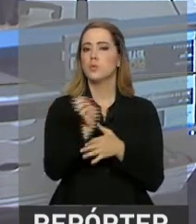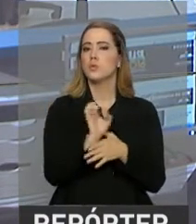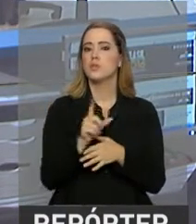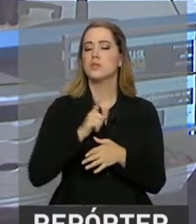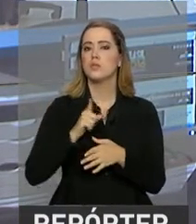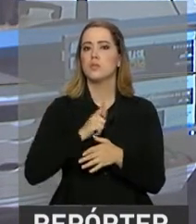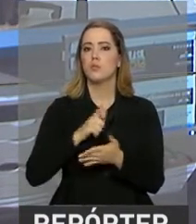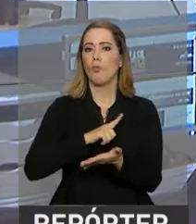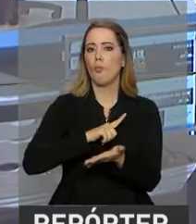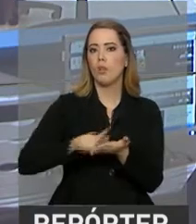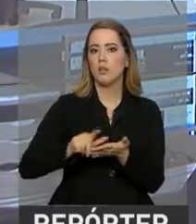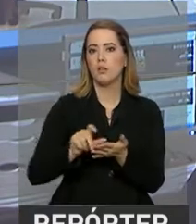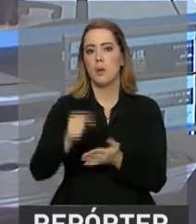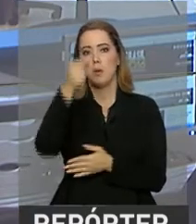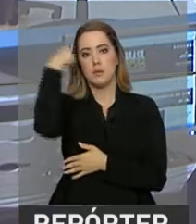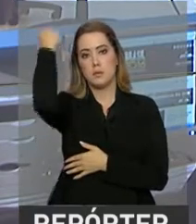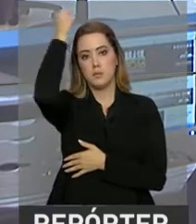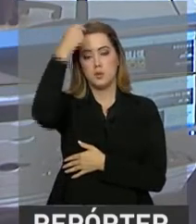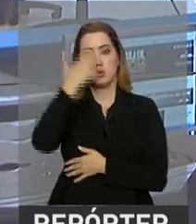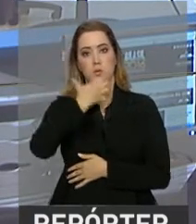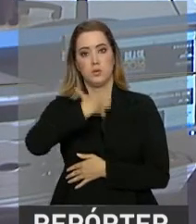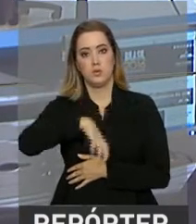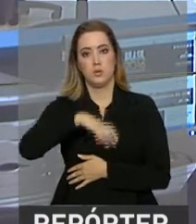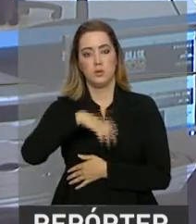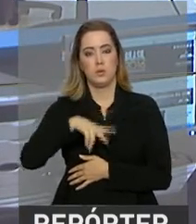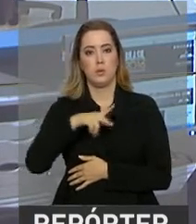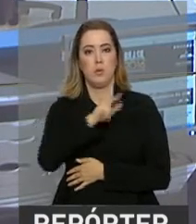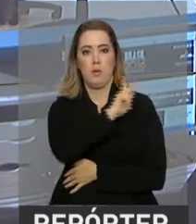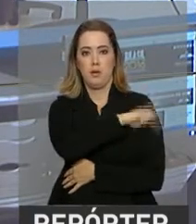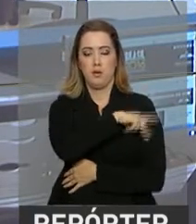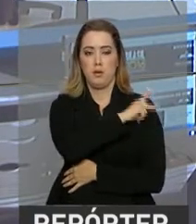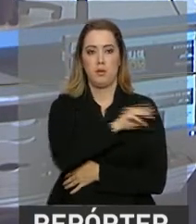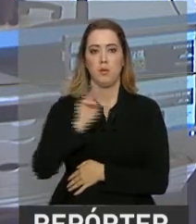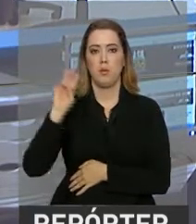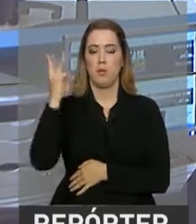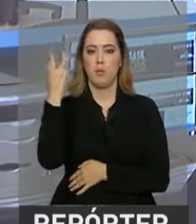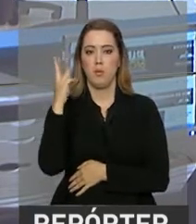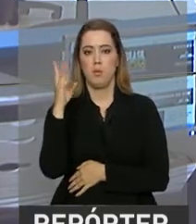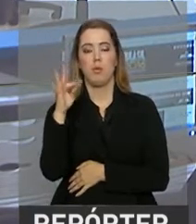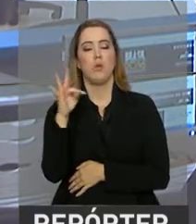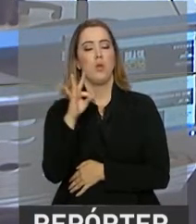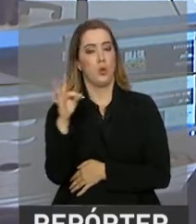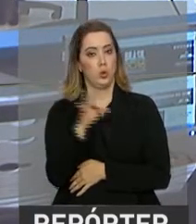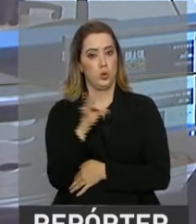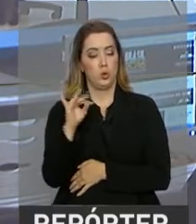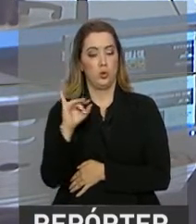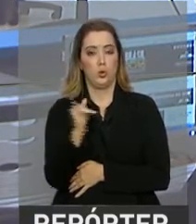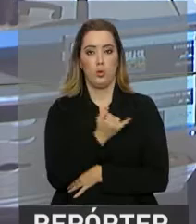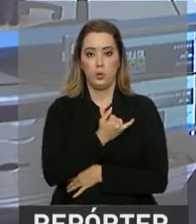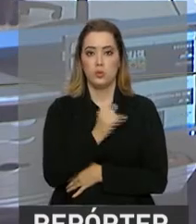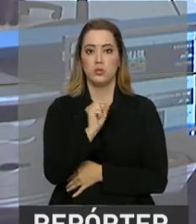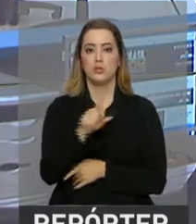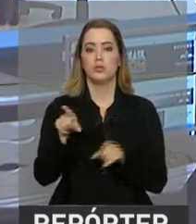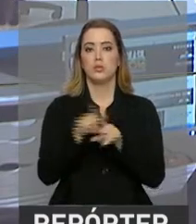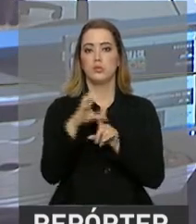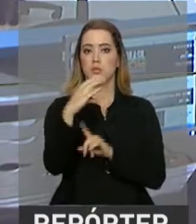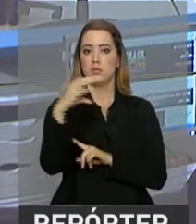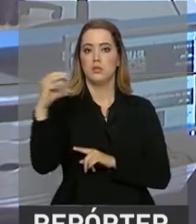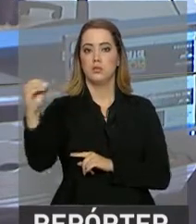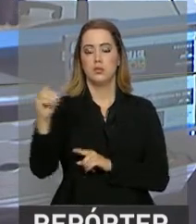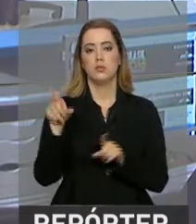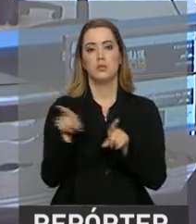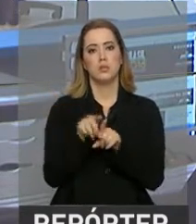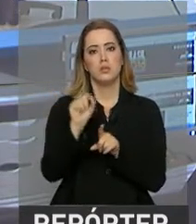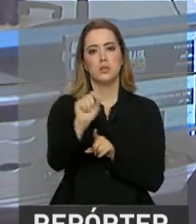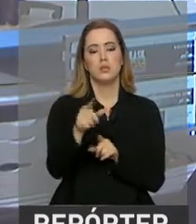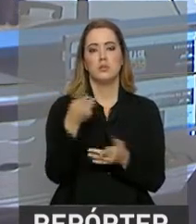o espírito santo bahia piauí maranhão e tocantins e também os da região centro oeste além disso